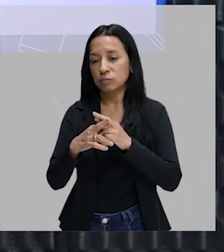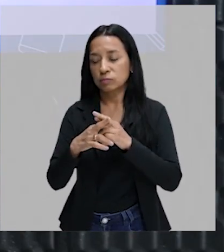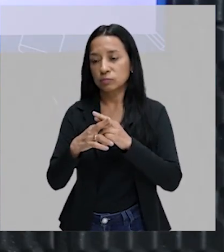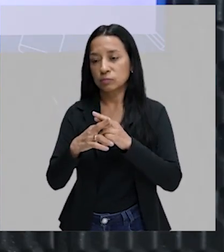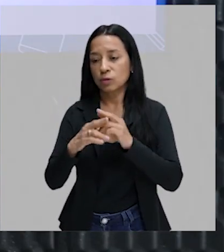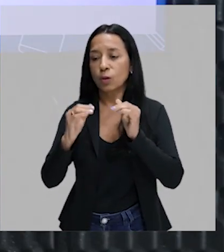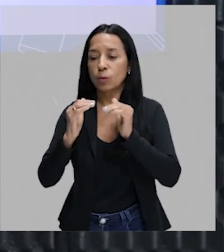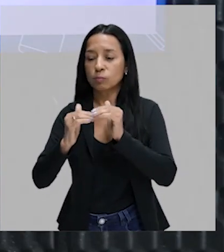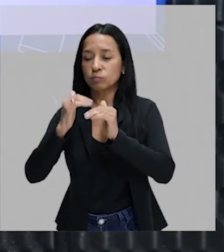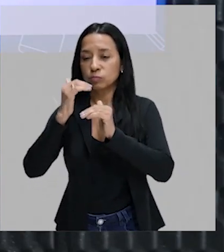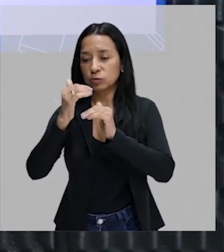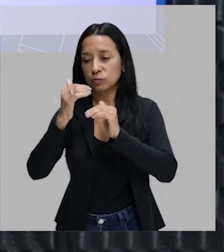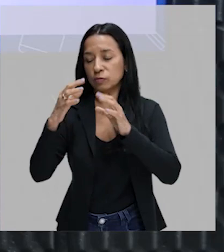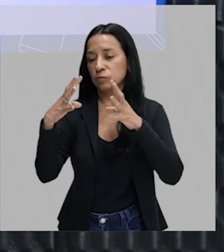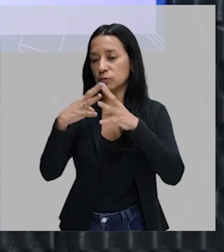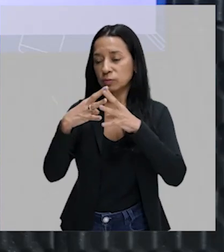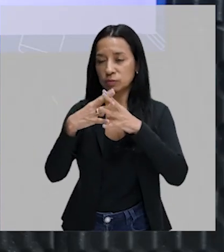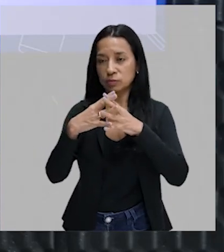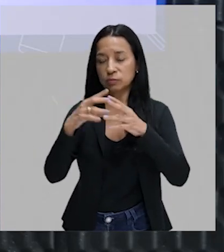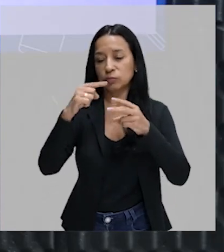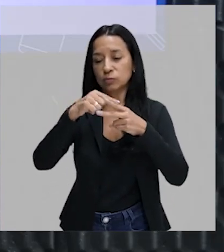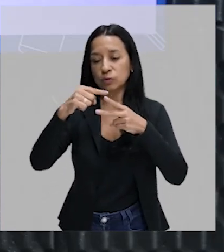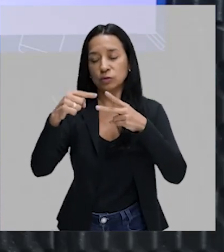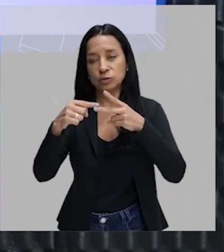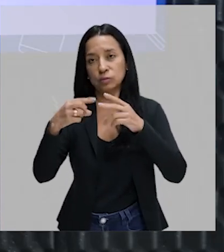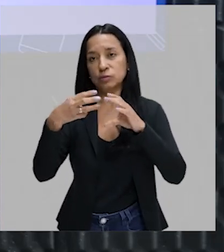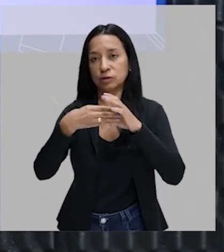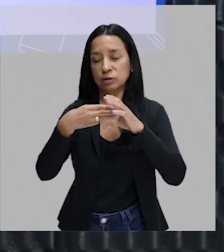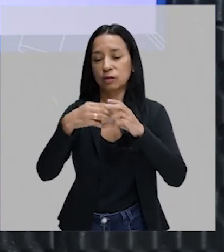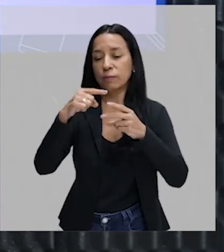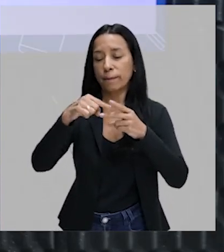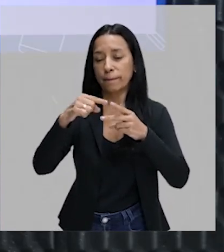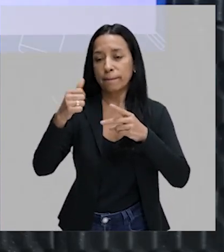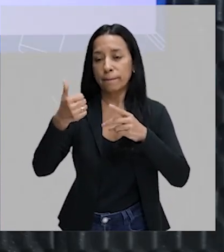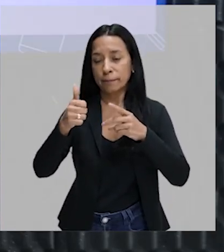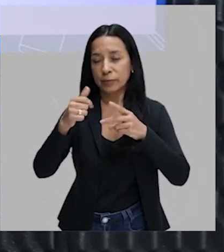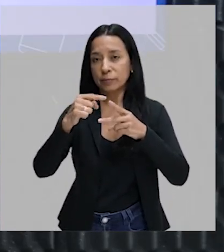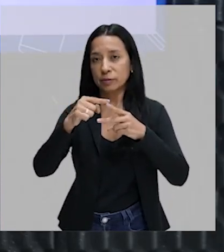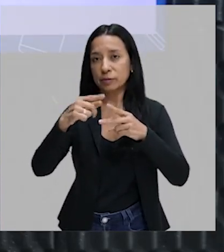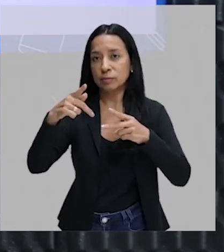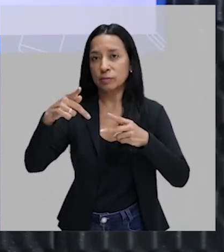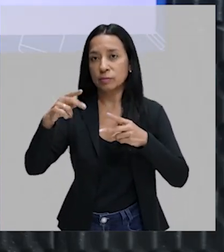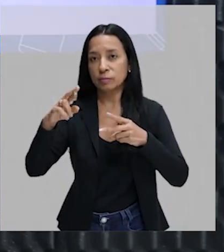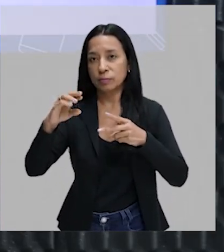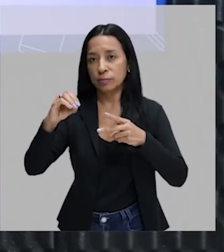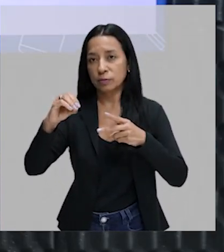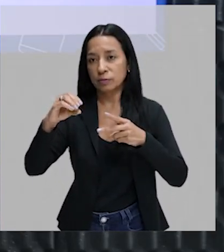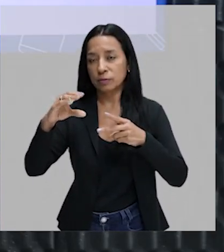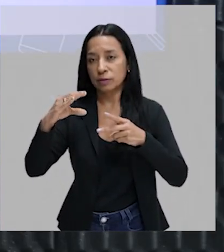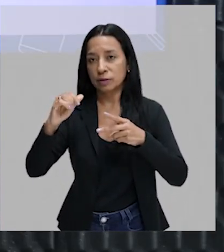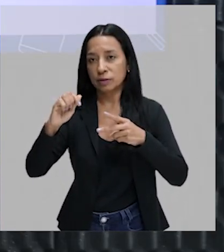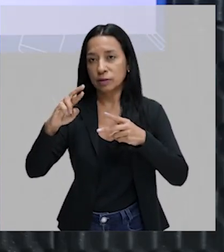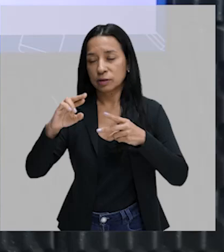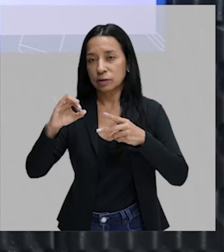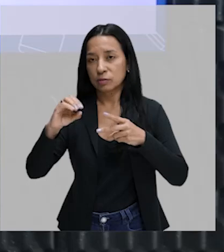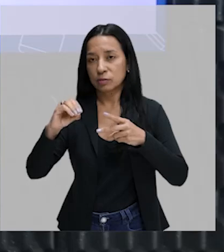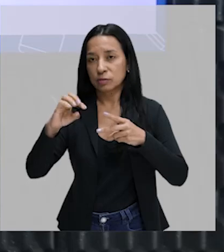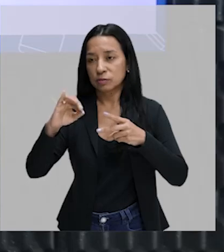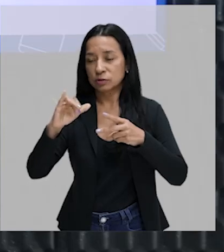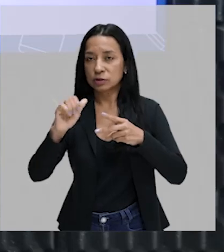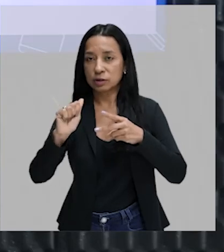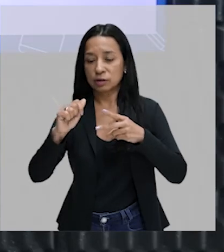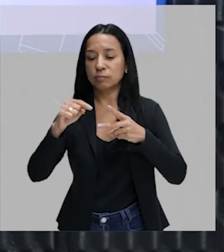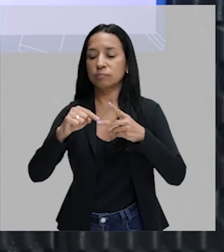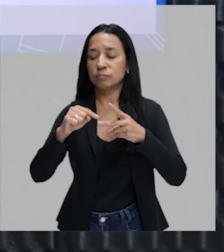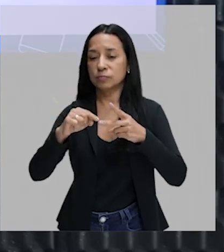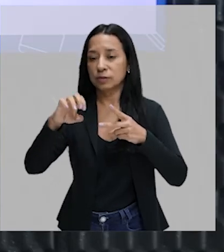existem dois tipos de células. Existem célula procariótica e célula eucariótica. Vamos lá. O que